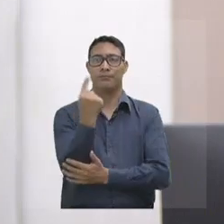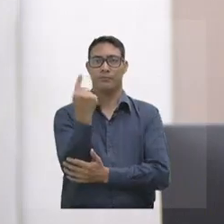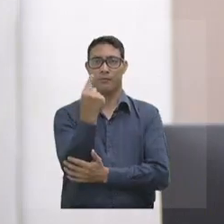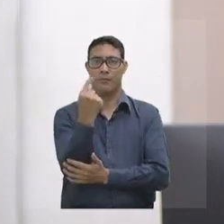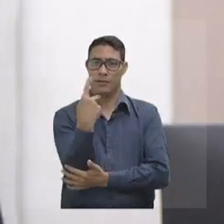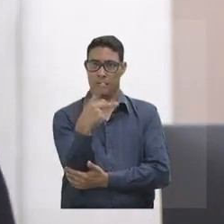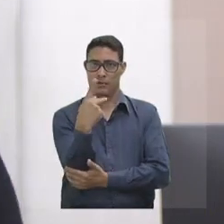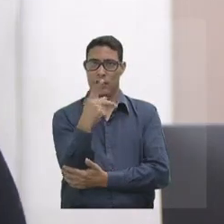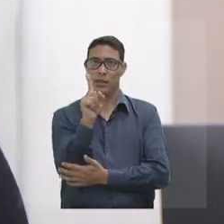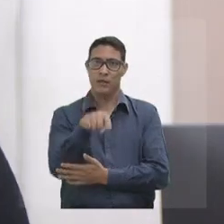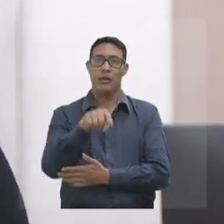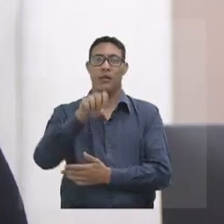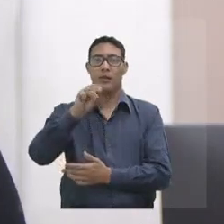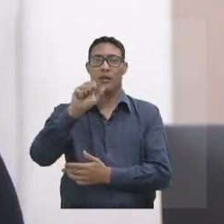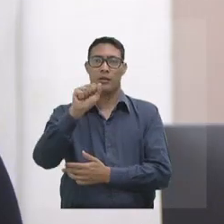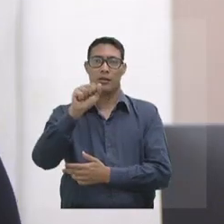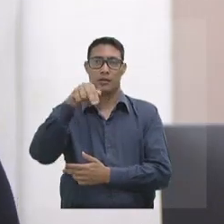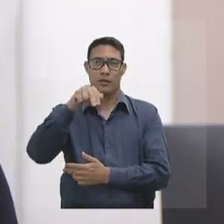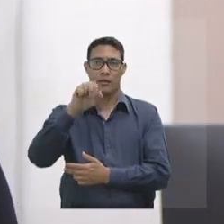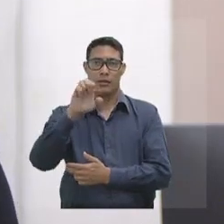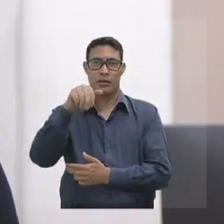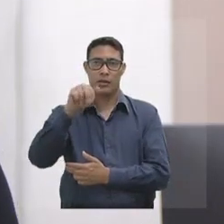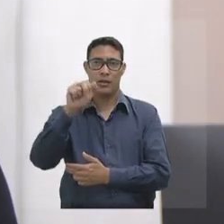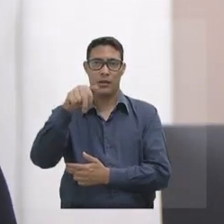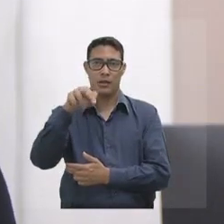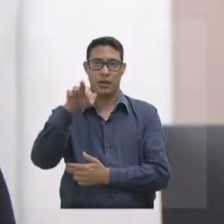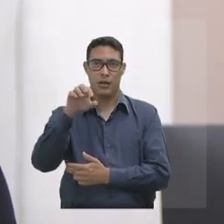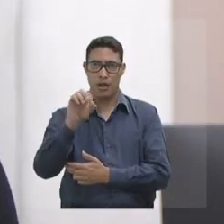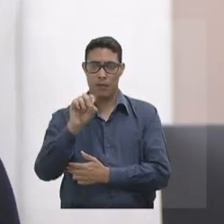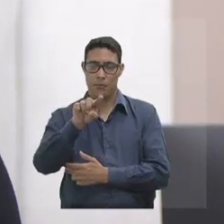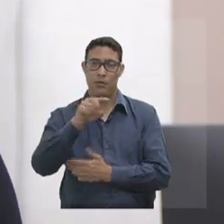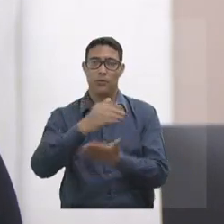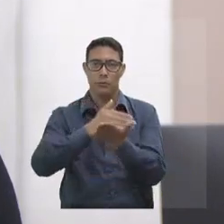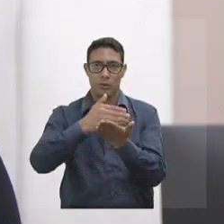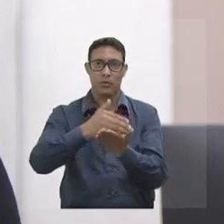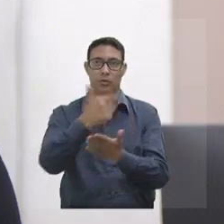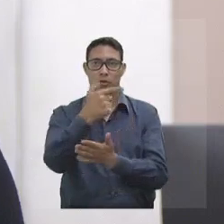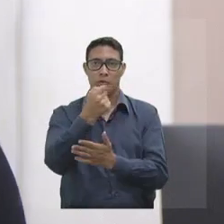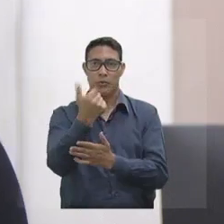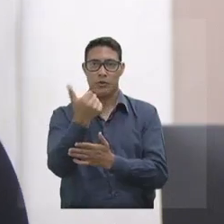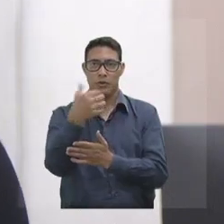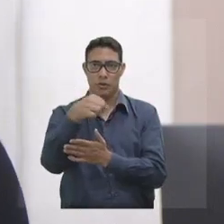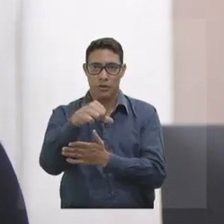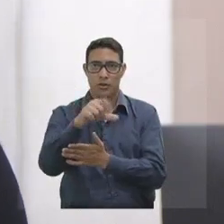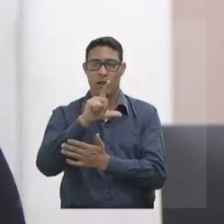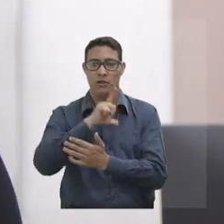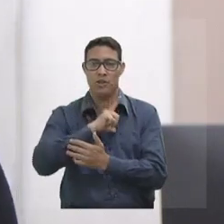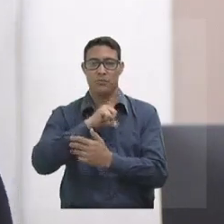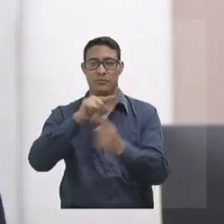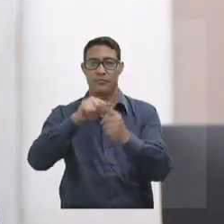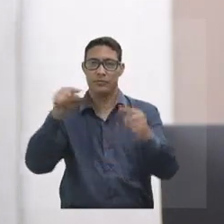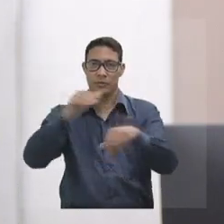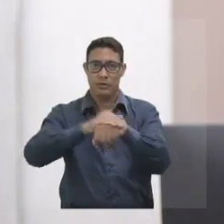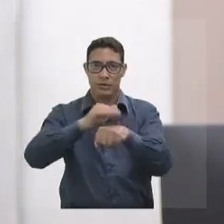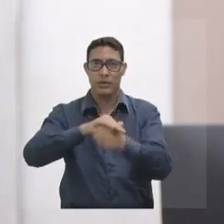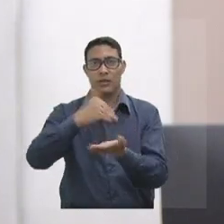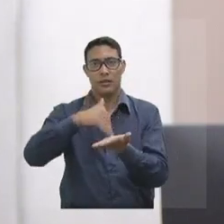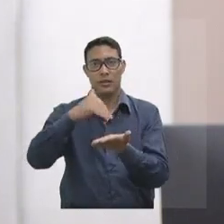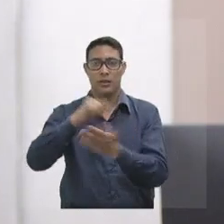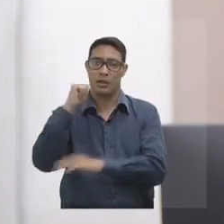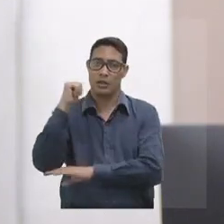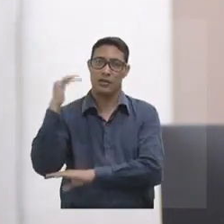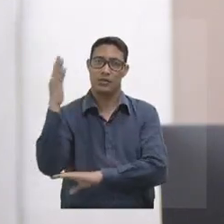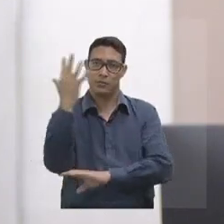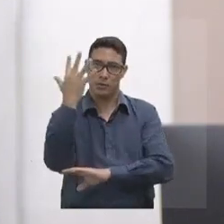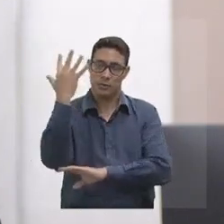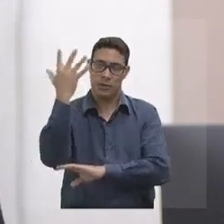saneamento desde 2019 a partir da reforma administrativa anterior a Secretaria de Meio Ambiente assume a